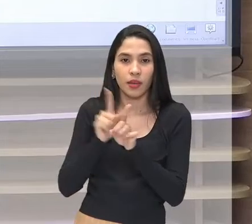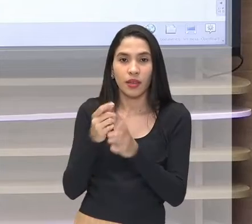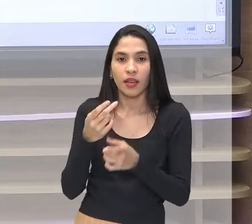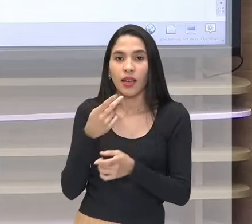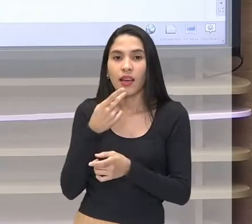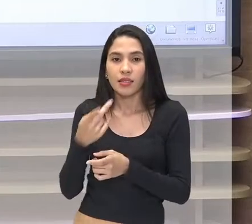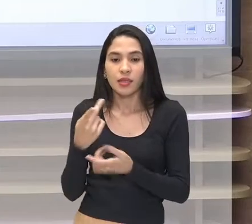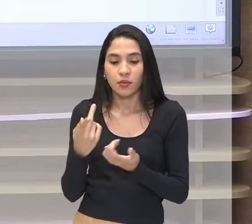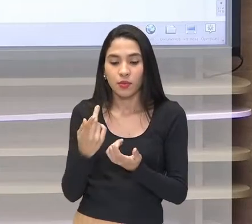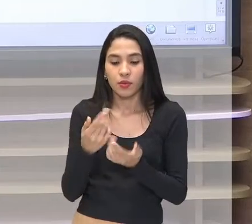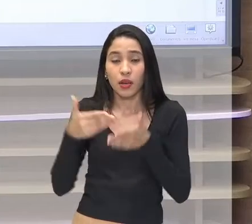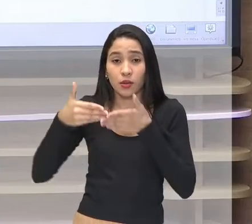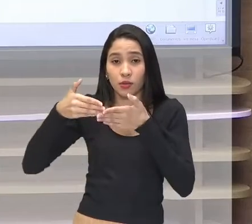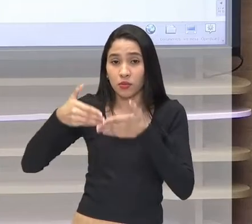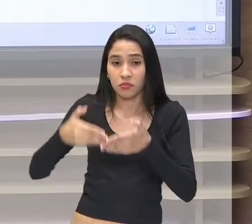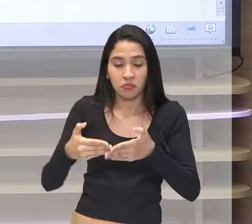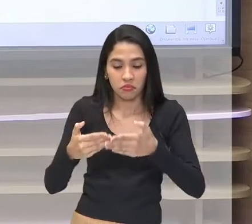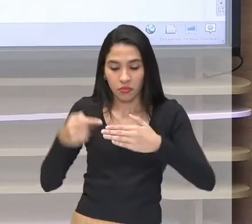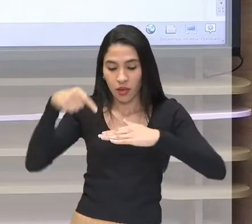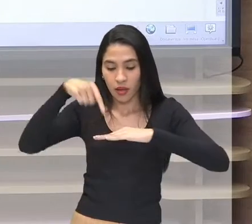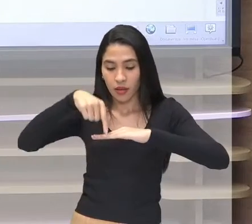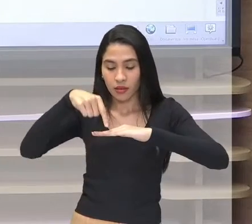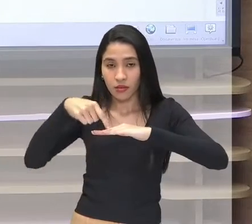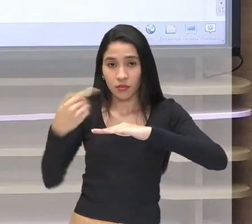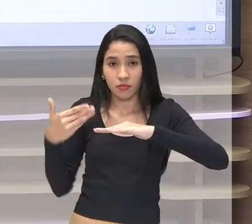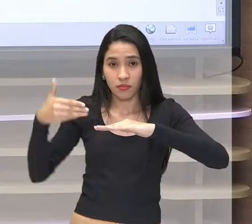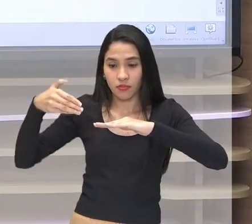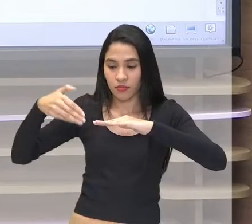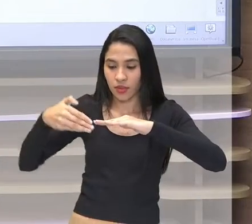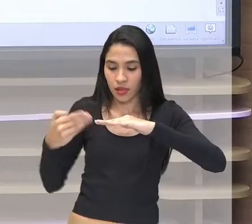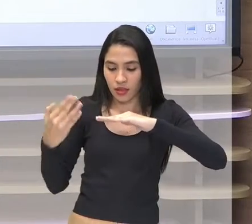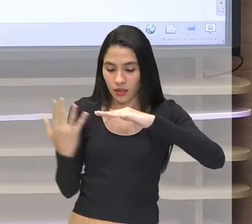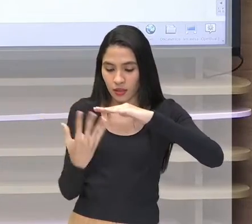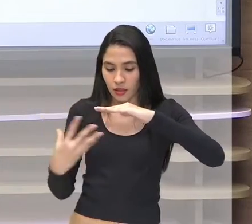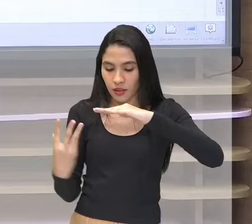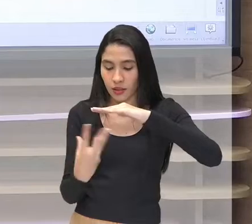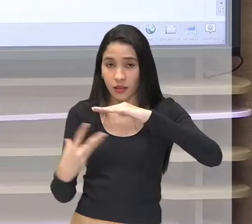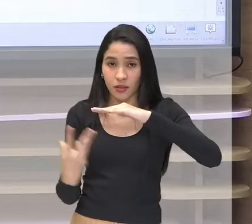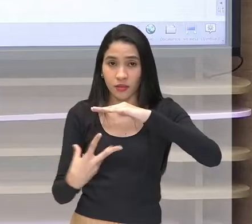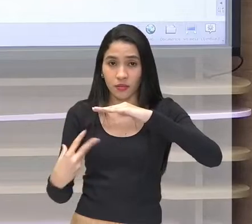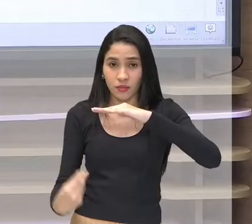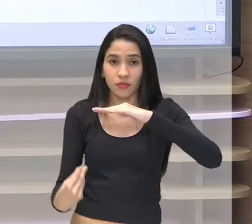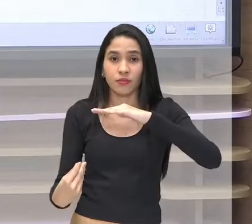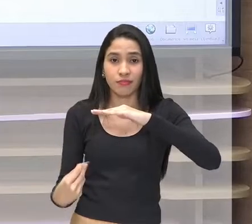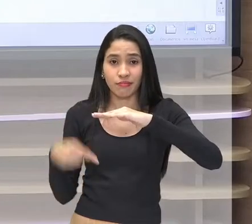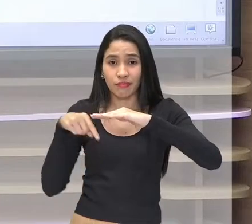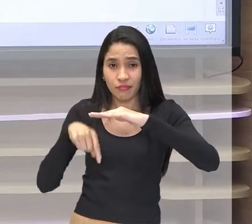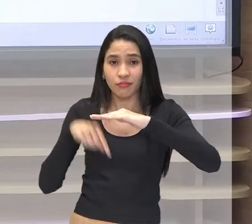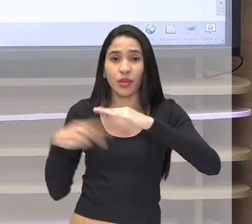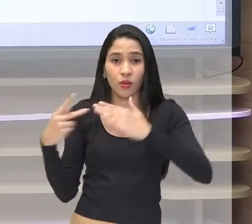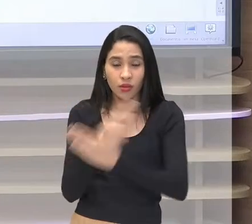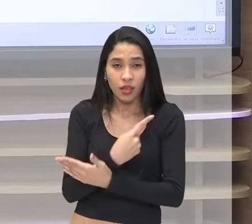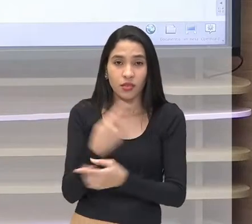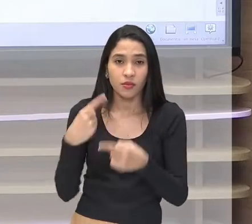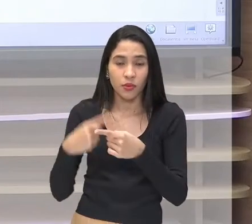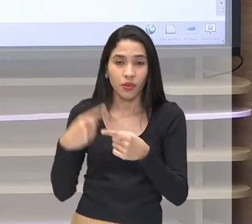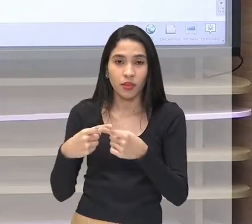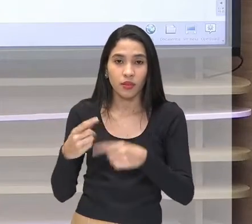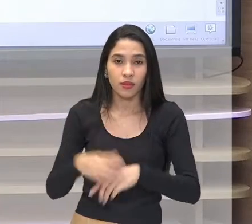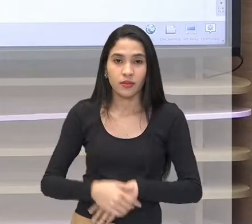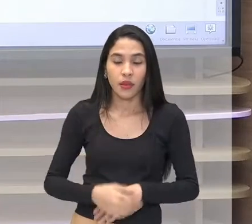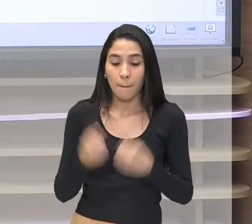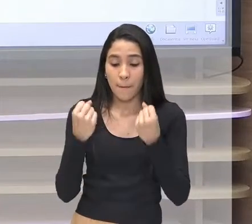em submarinos que no fundo do mar eles viram destroços. E isso ocorre por conta